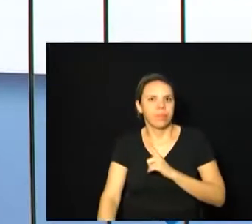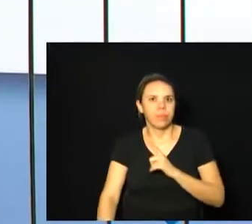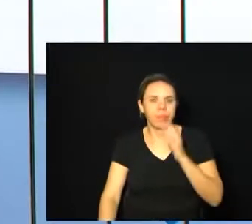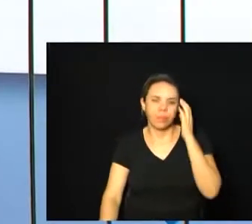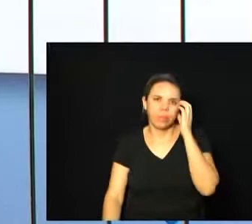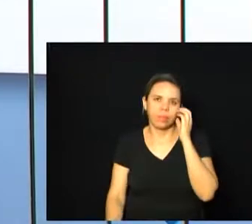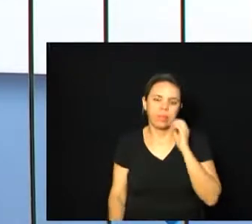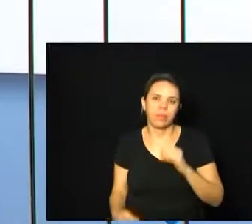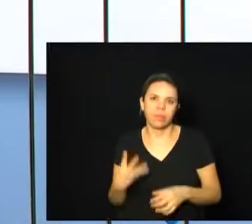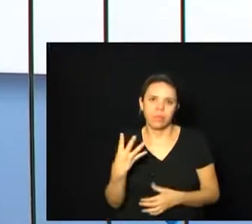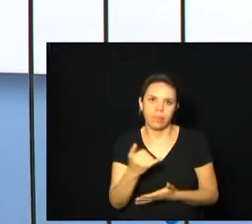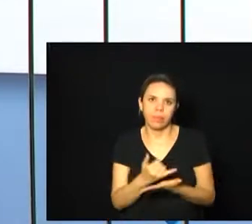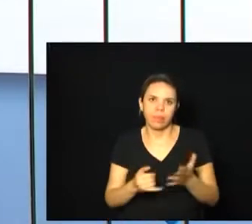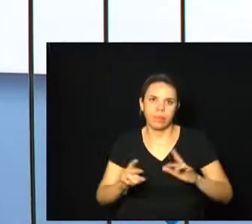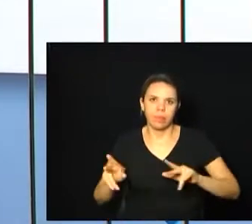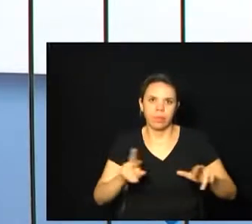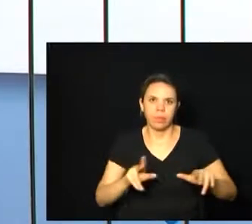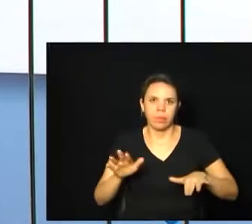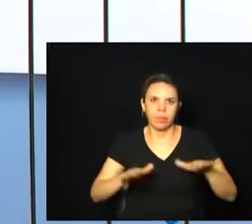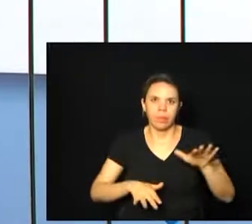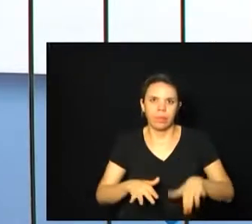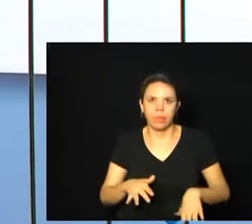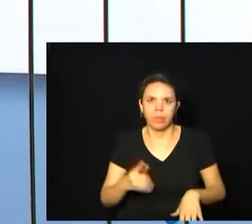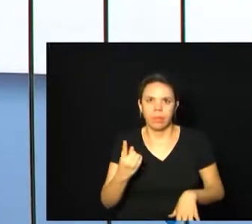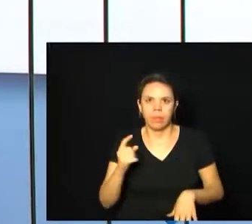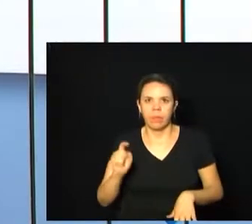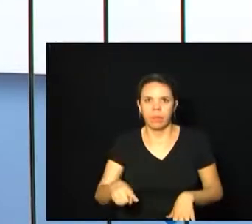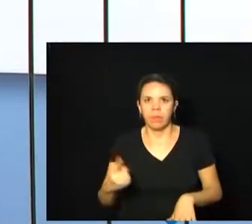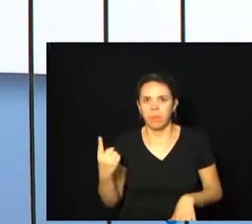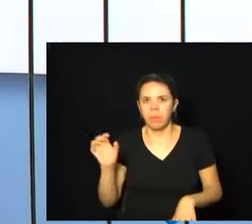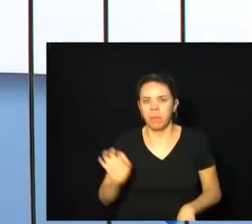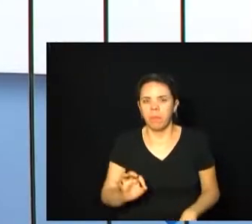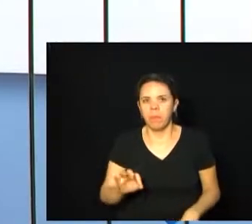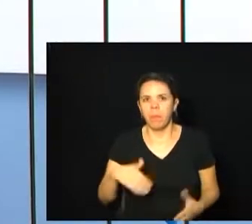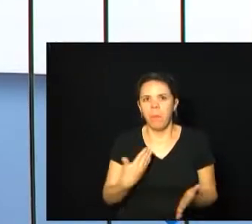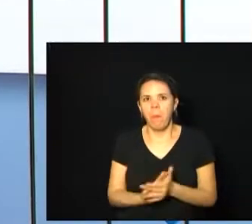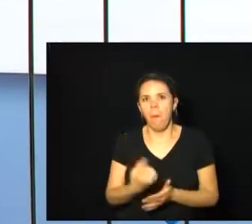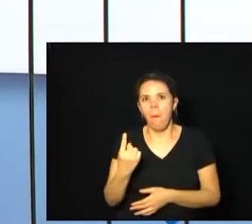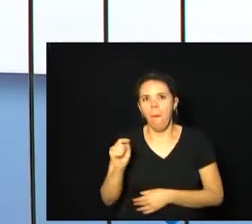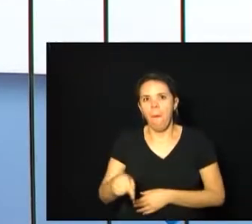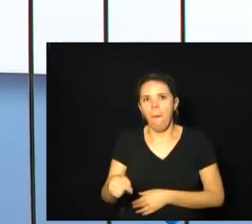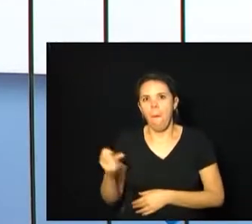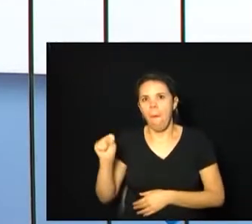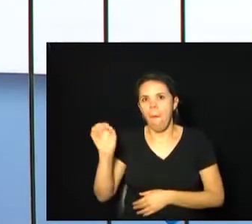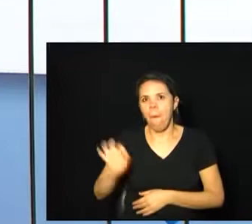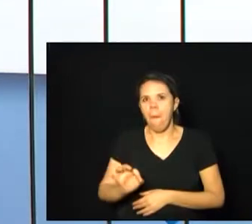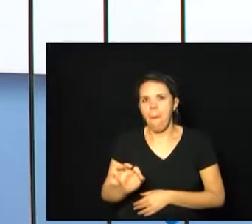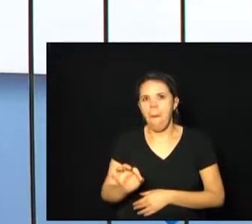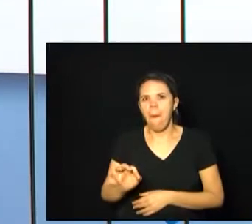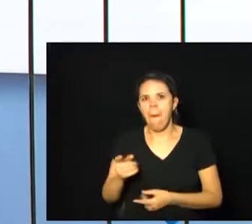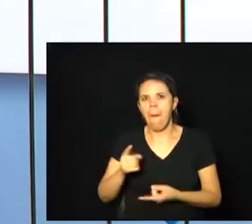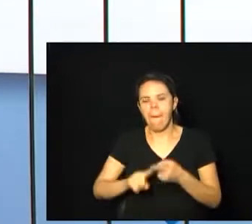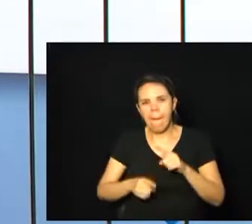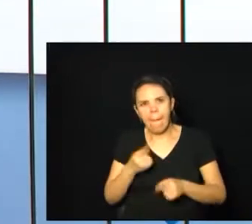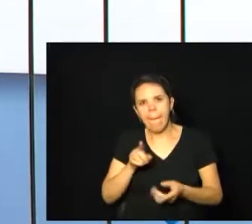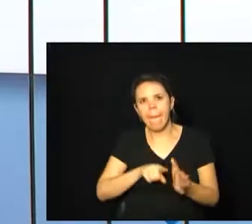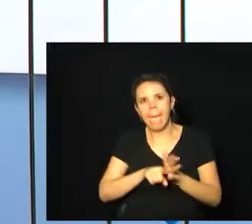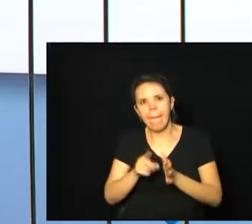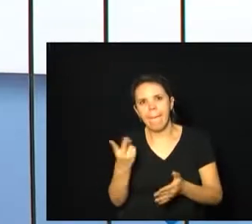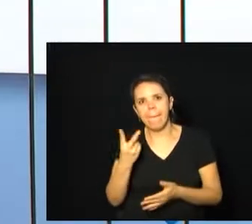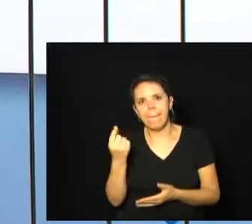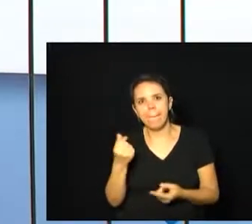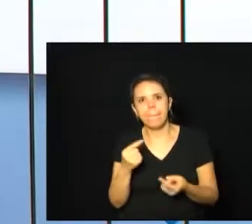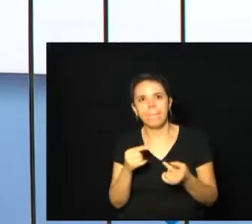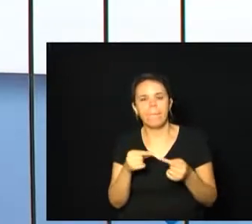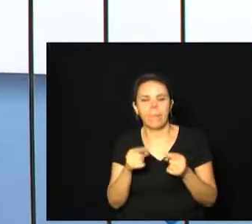4 alíquotas diferentes, que variam entre 1,1% a 1,8% de acordo com o valor